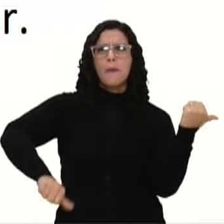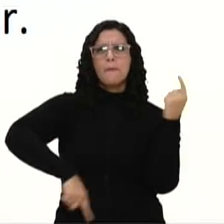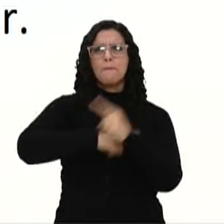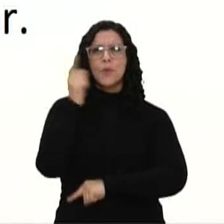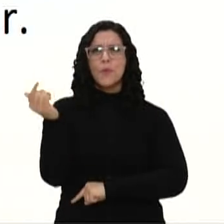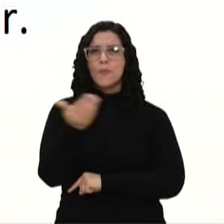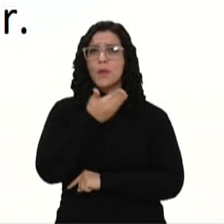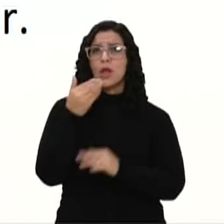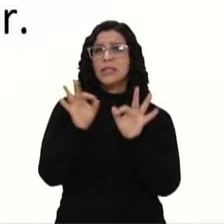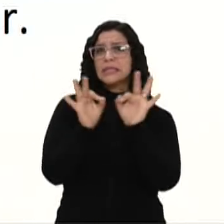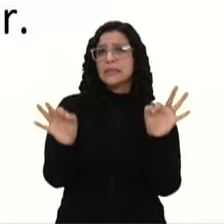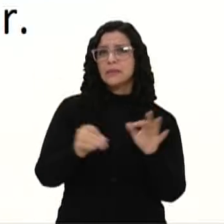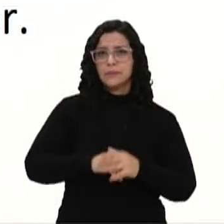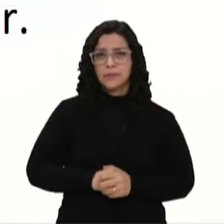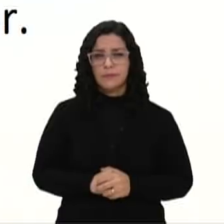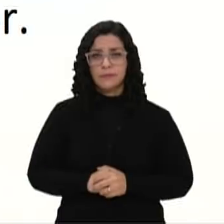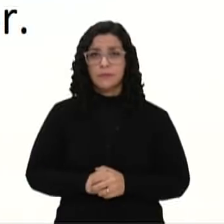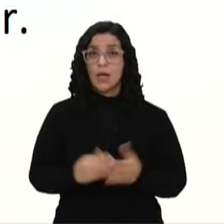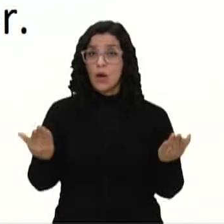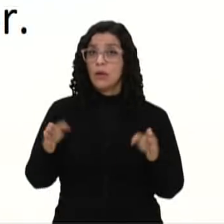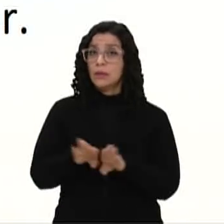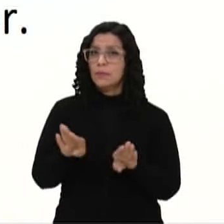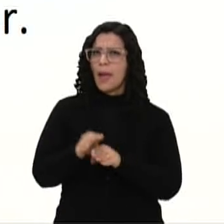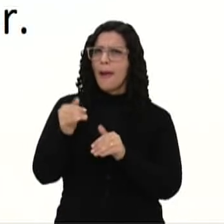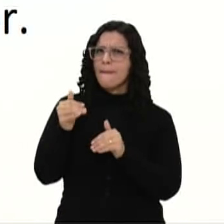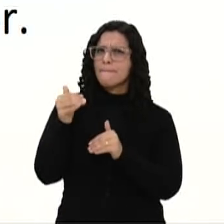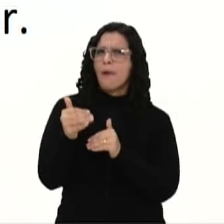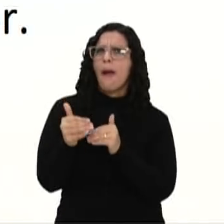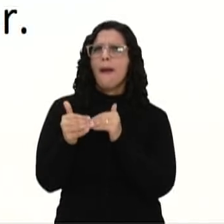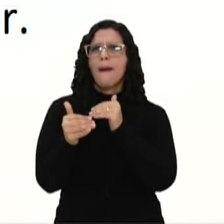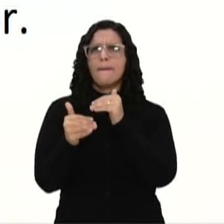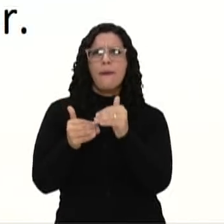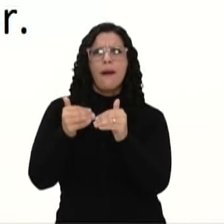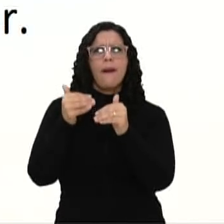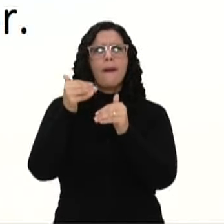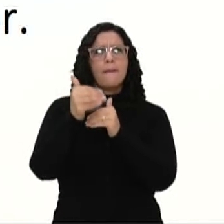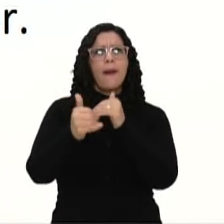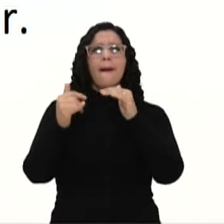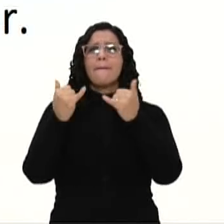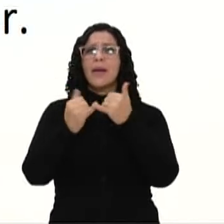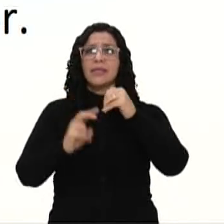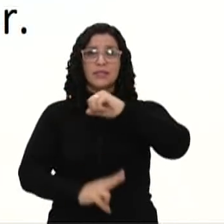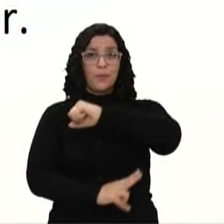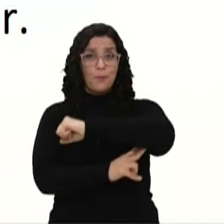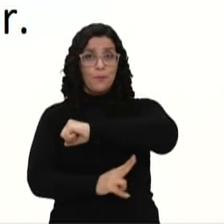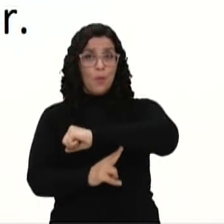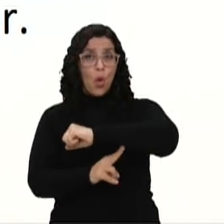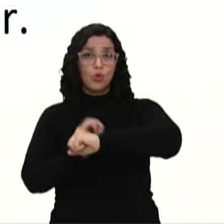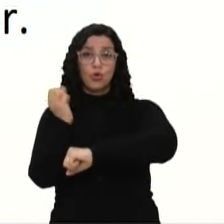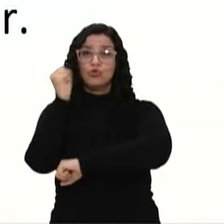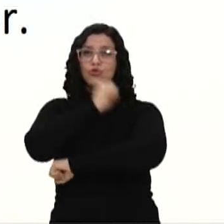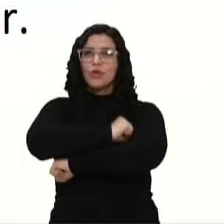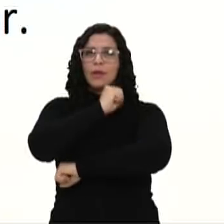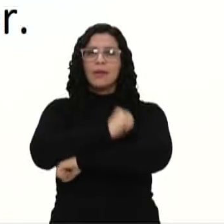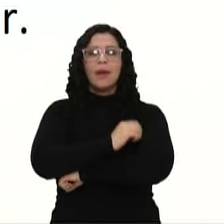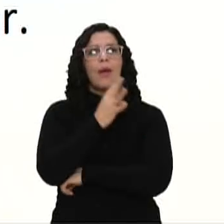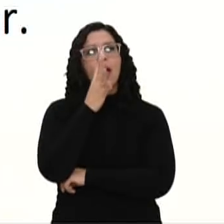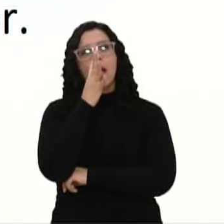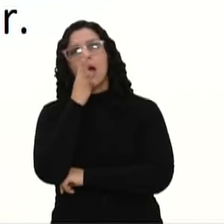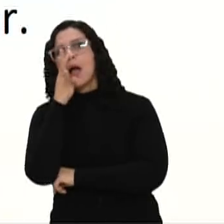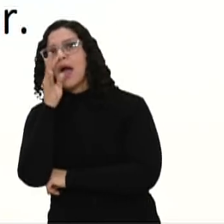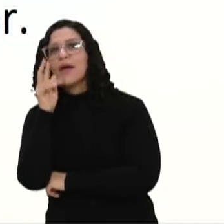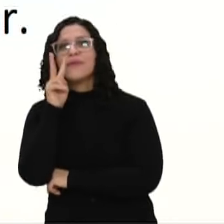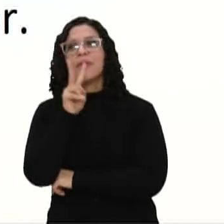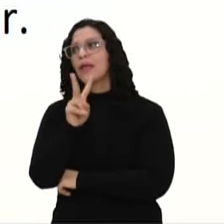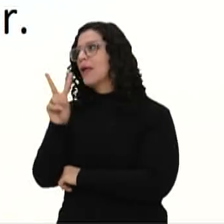futuro mais simples. Constrói sobre cada barreira uma ponte e uma janela, para que possas olhar